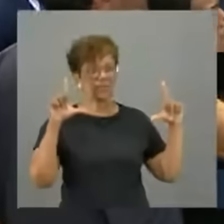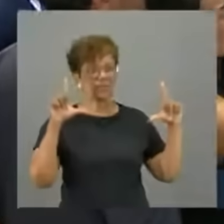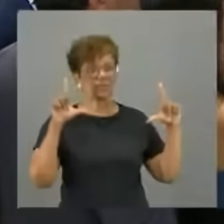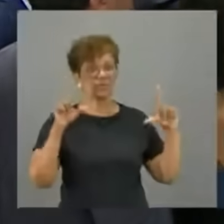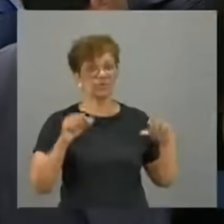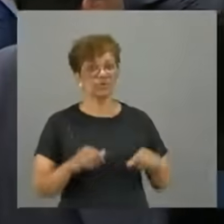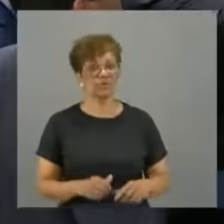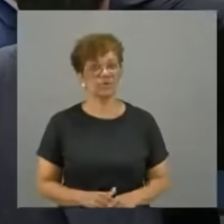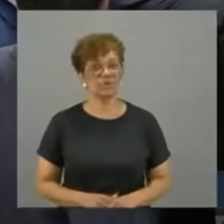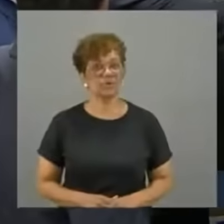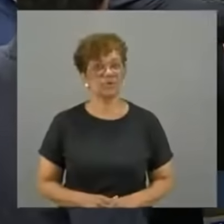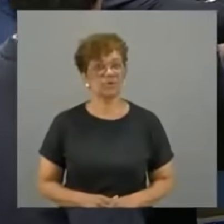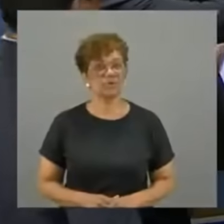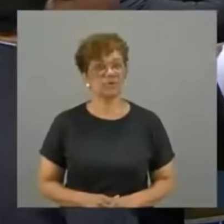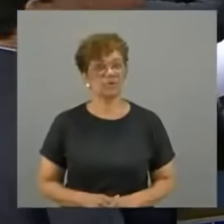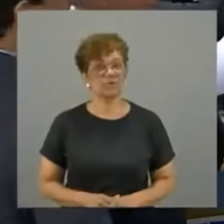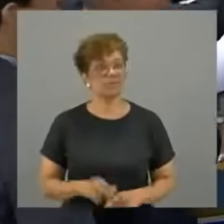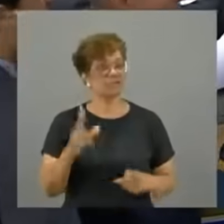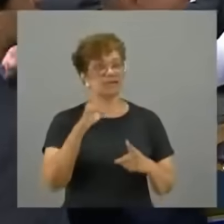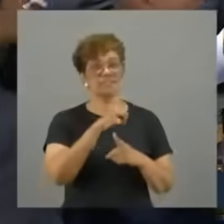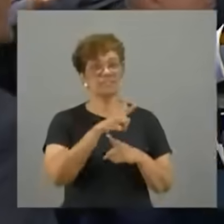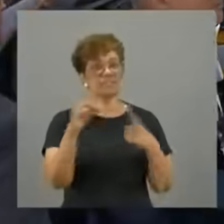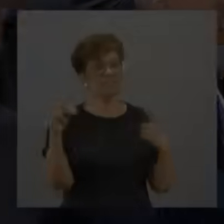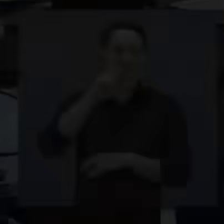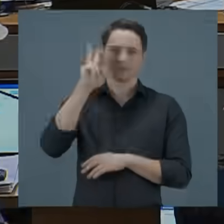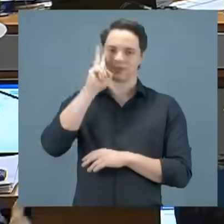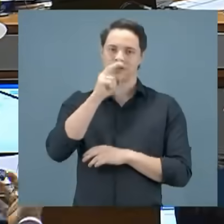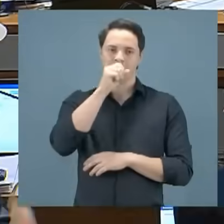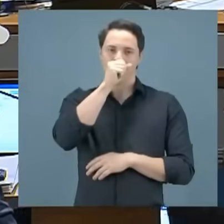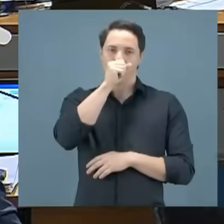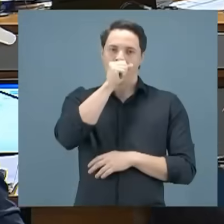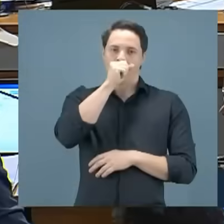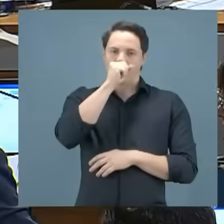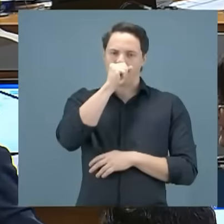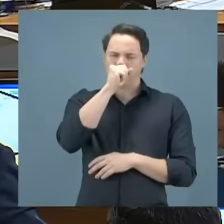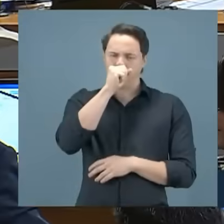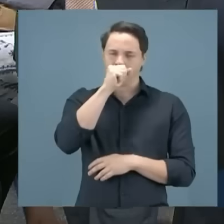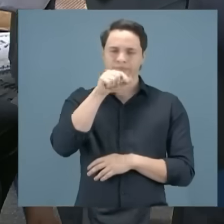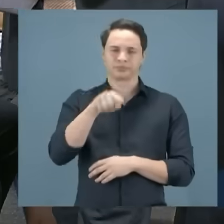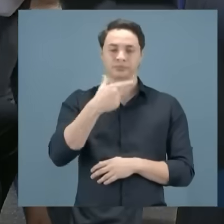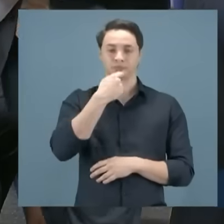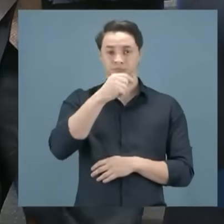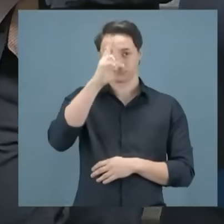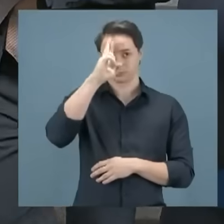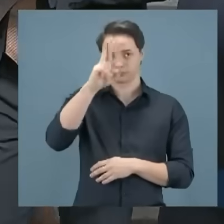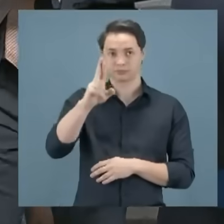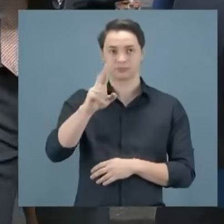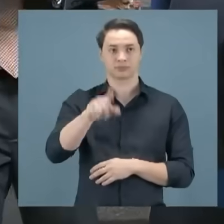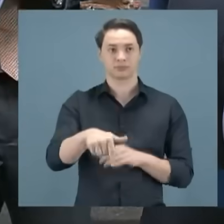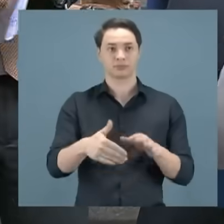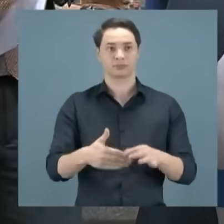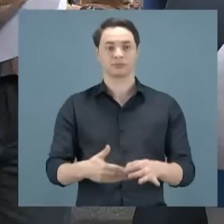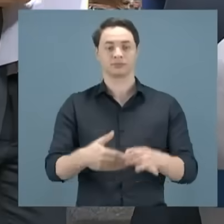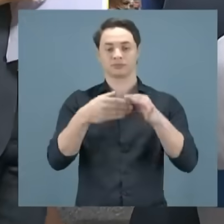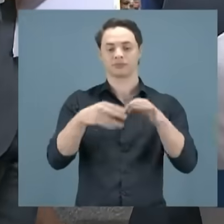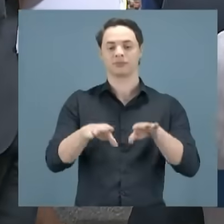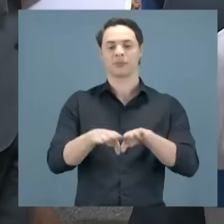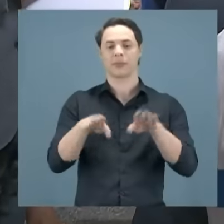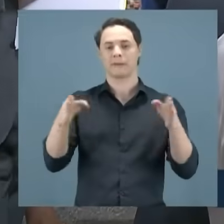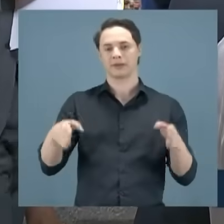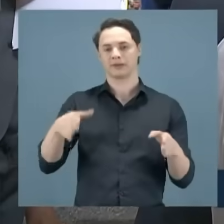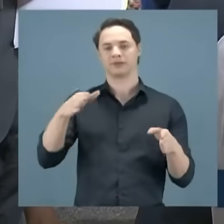votos. E o senhor, que que é o líder da bancada